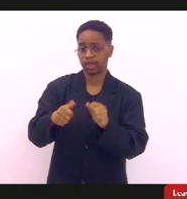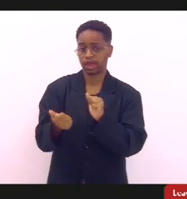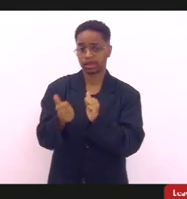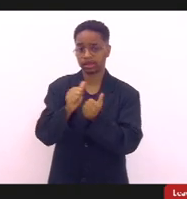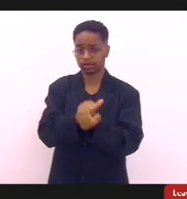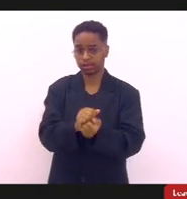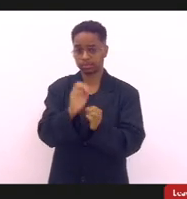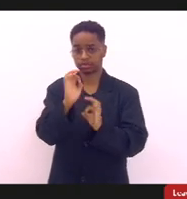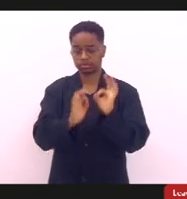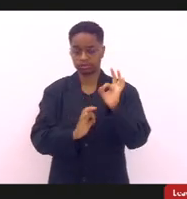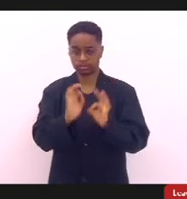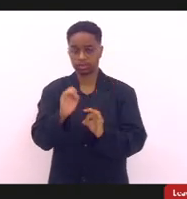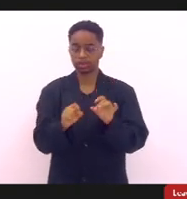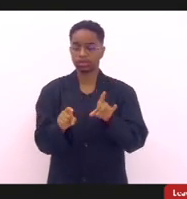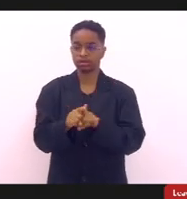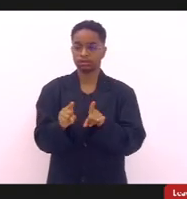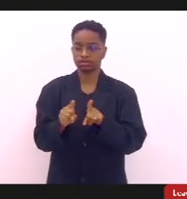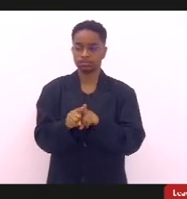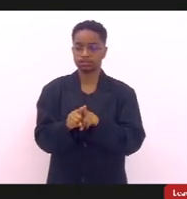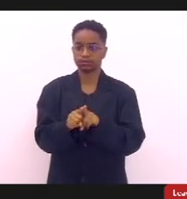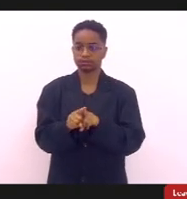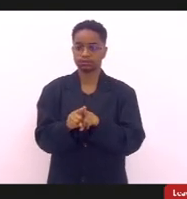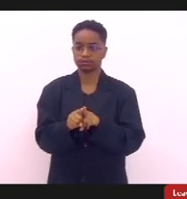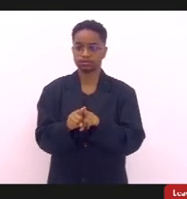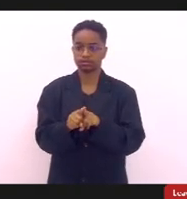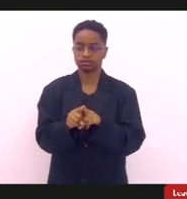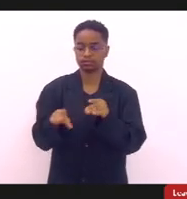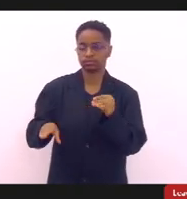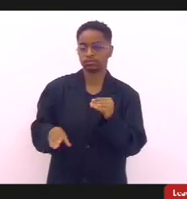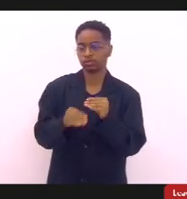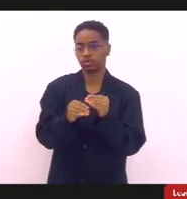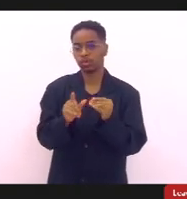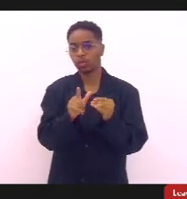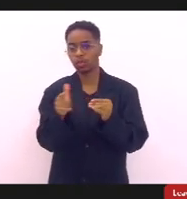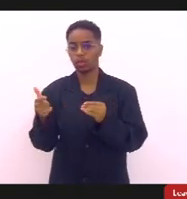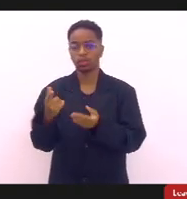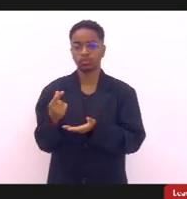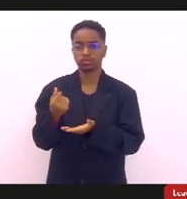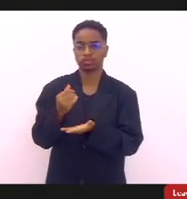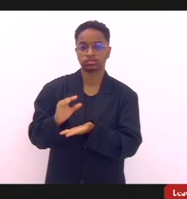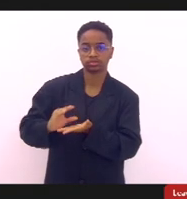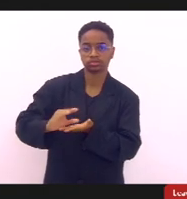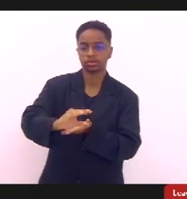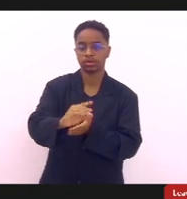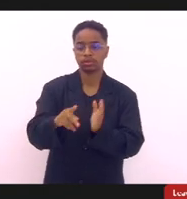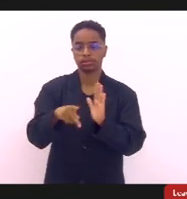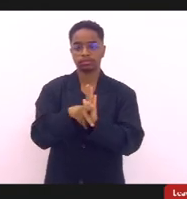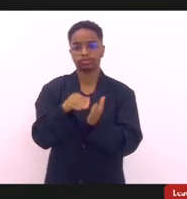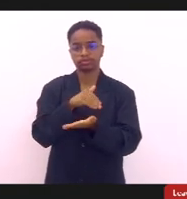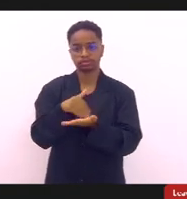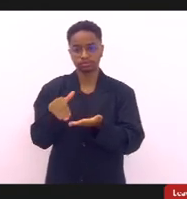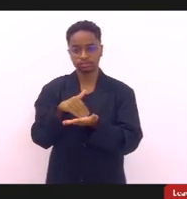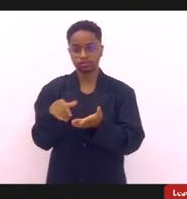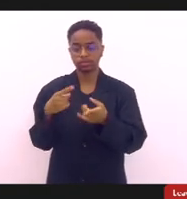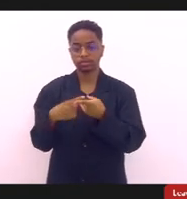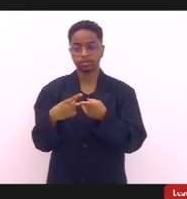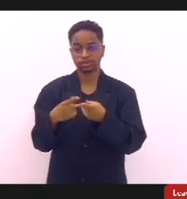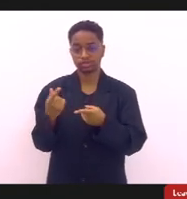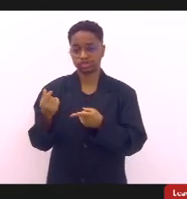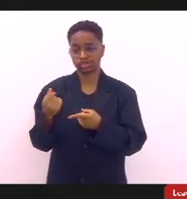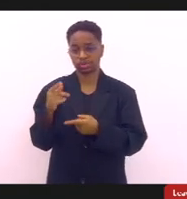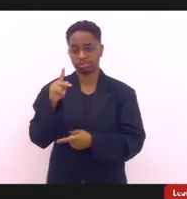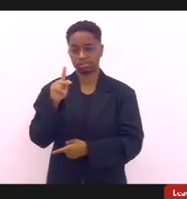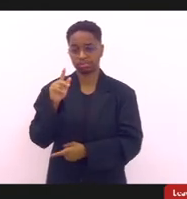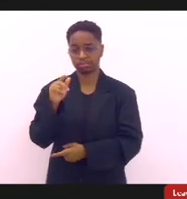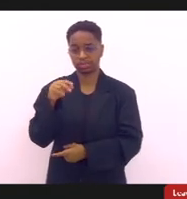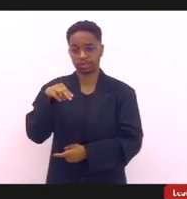desse plano, até mesmo complementar com outros recursos da secretaria, porque esse recurso da PNASP não tem nada a ver, por